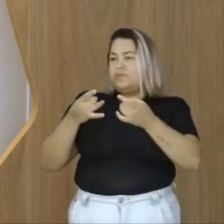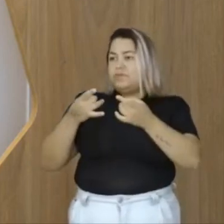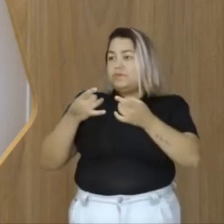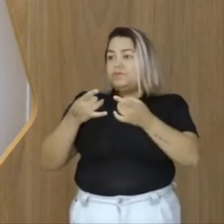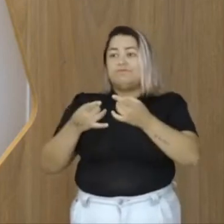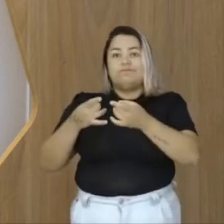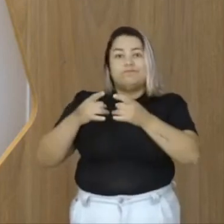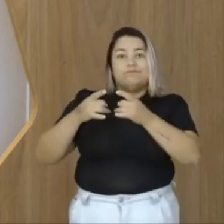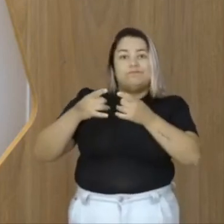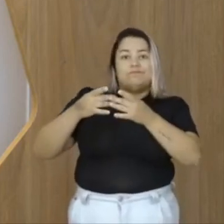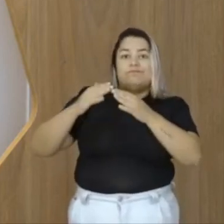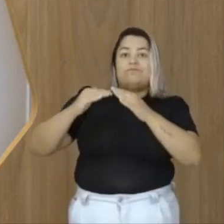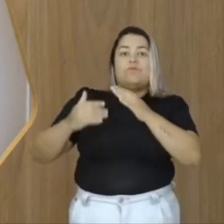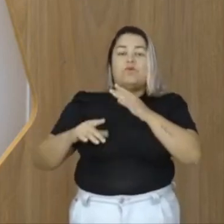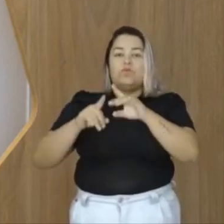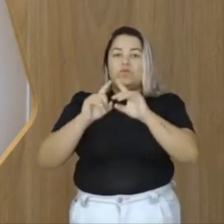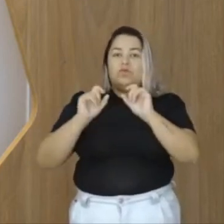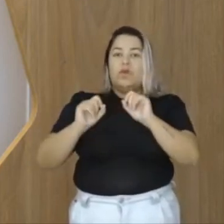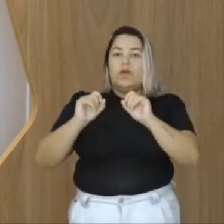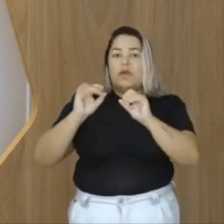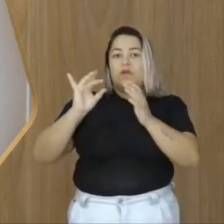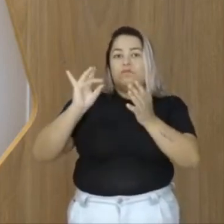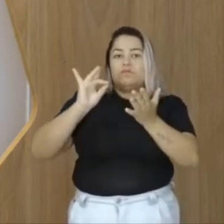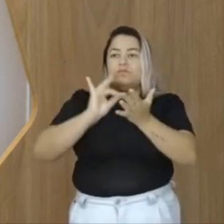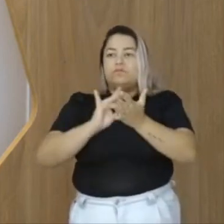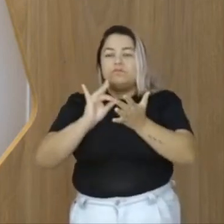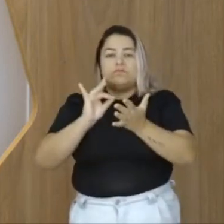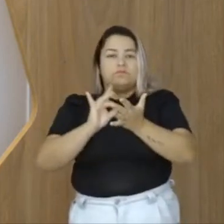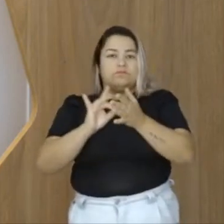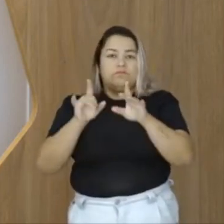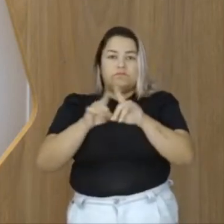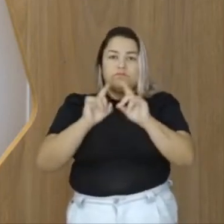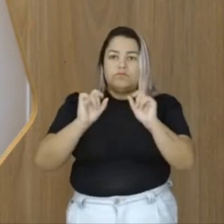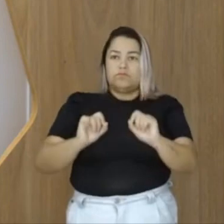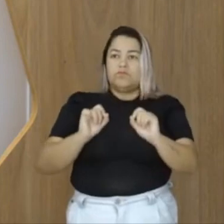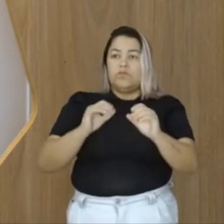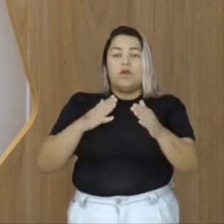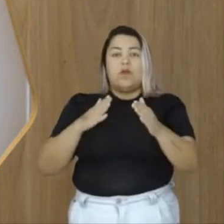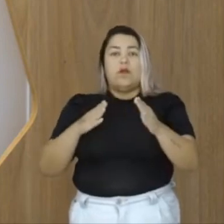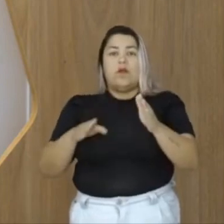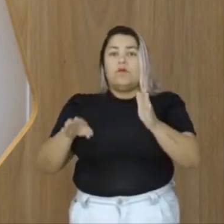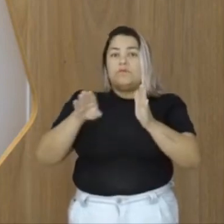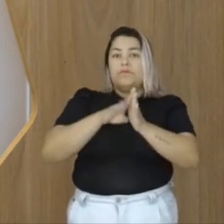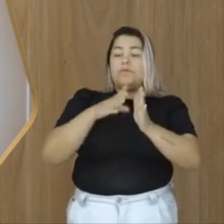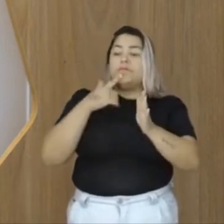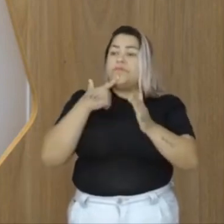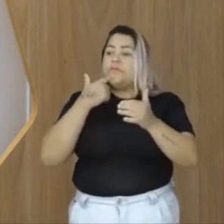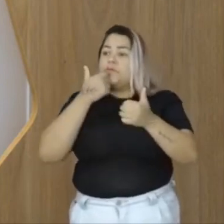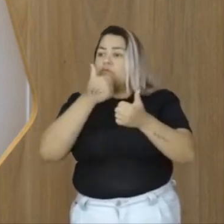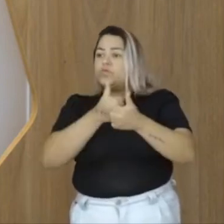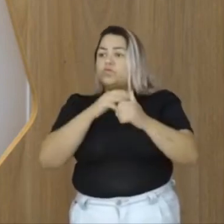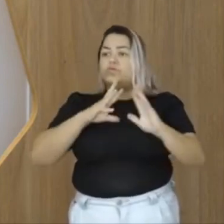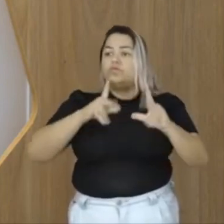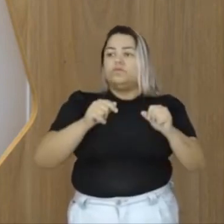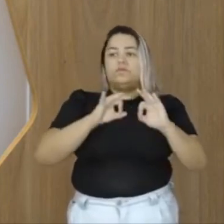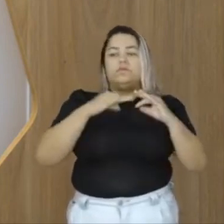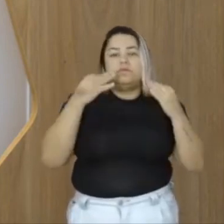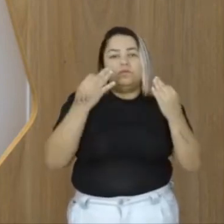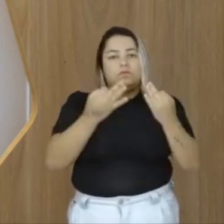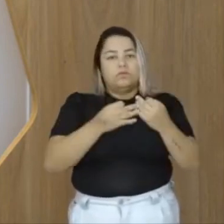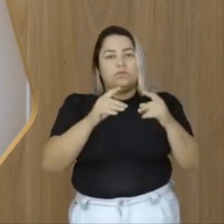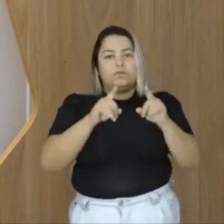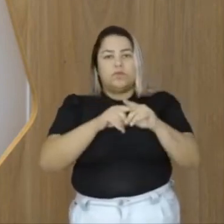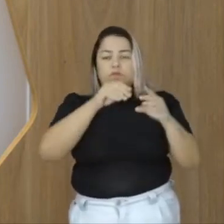lógica que nós tínhamos de um programa que chegava realmente muito perto de todas as famílias. E nós tivemos, principalmente no